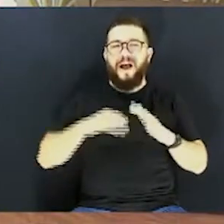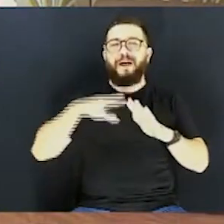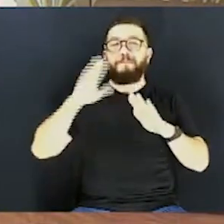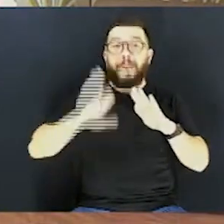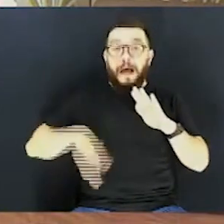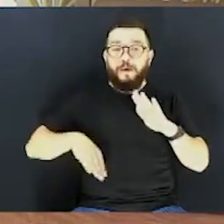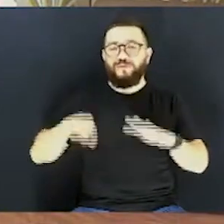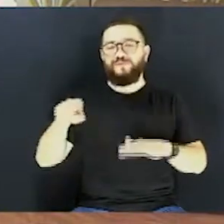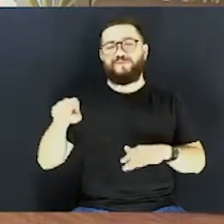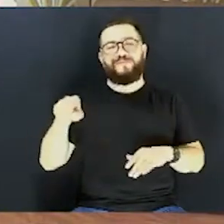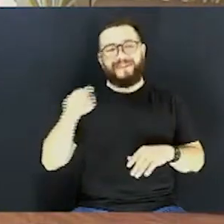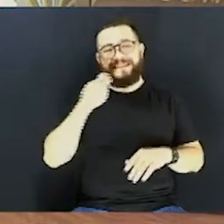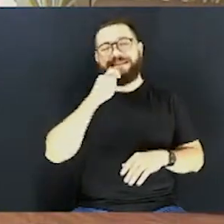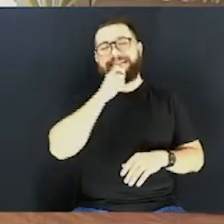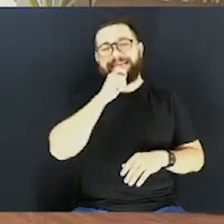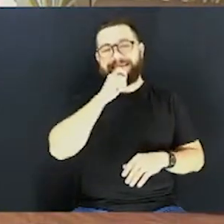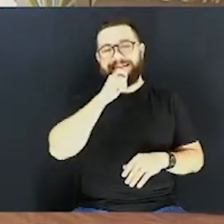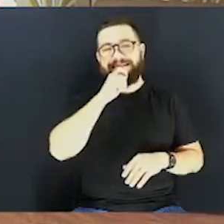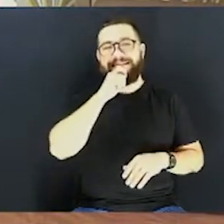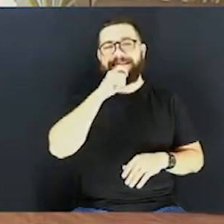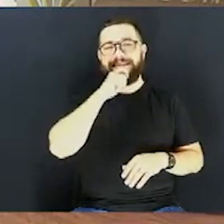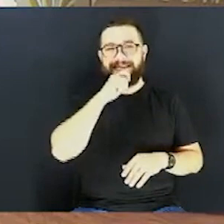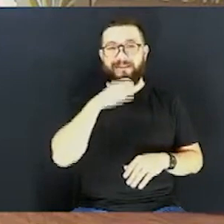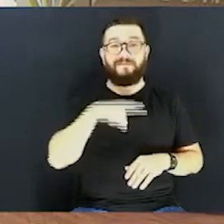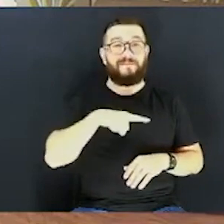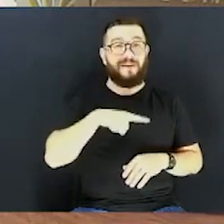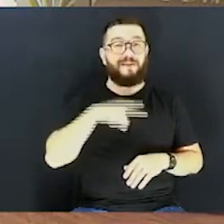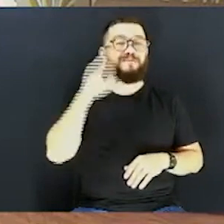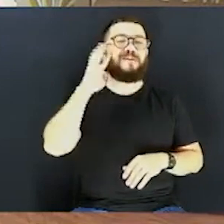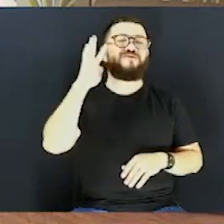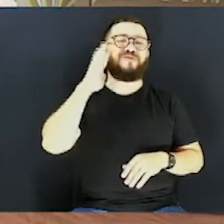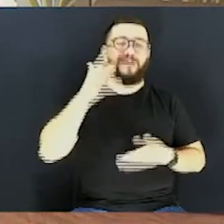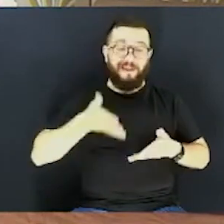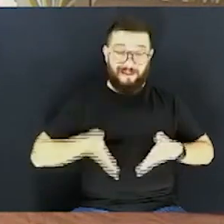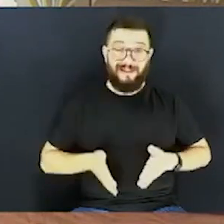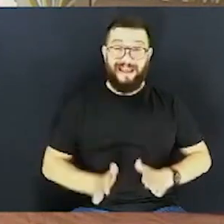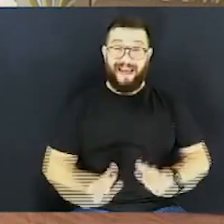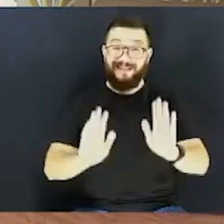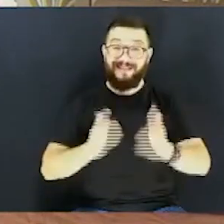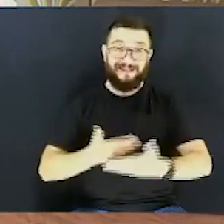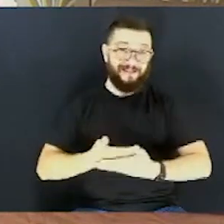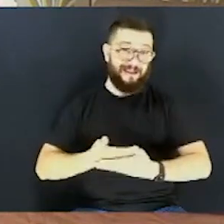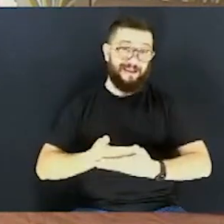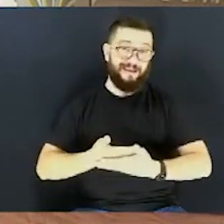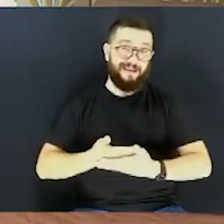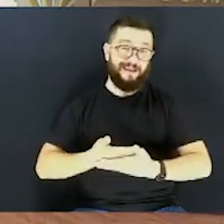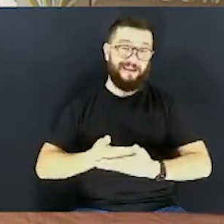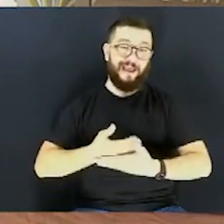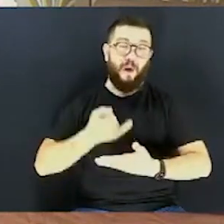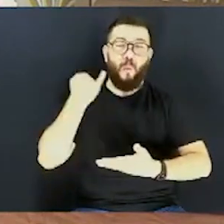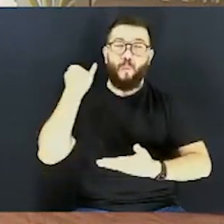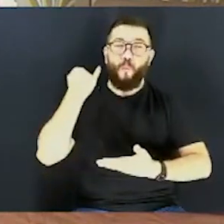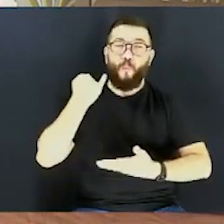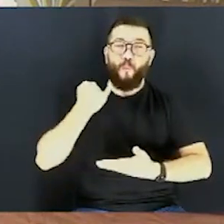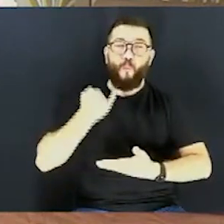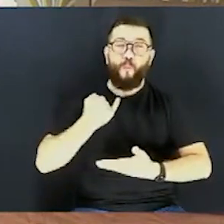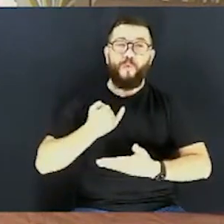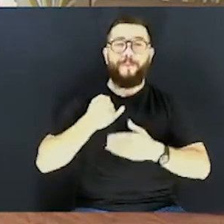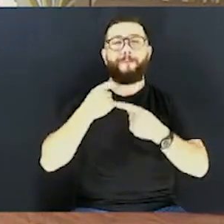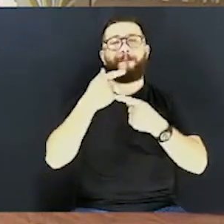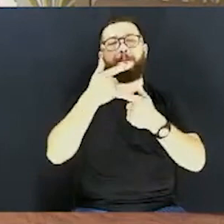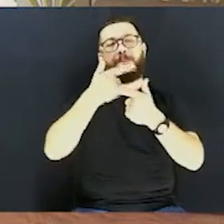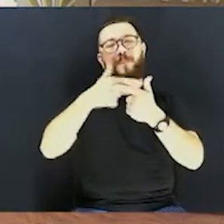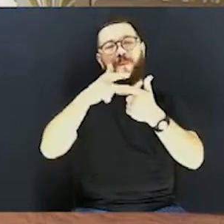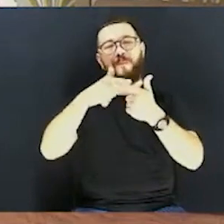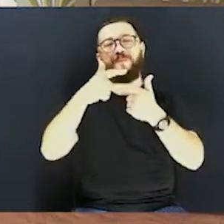saúde. E quando uma criança nasce abaixo do peso, nós sabemos que nasce com algum problema nutricional e